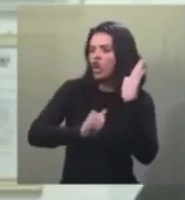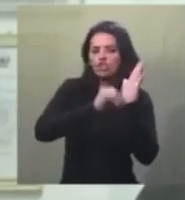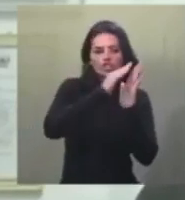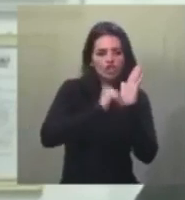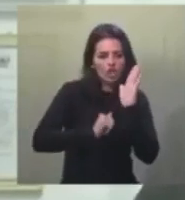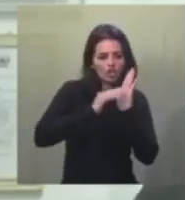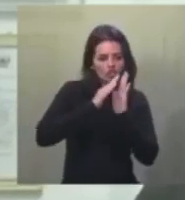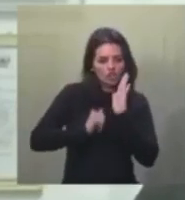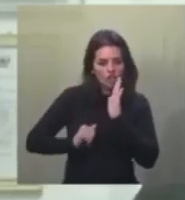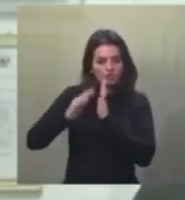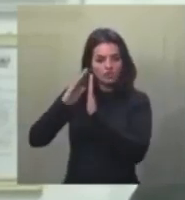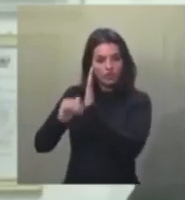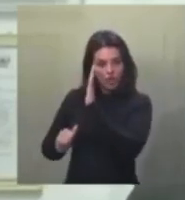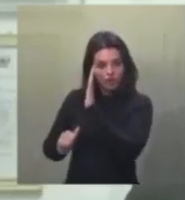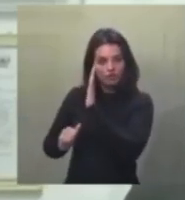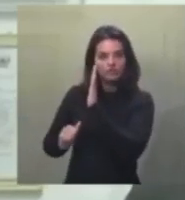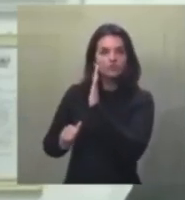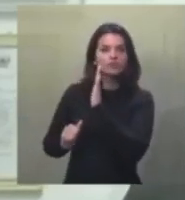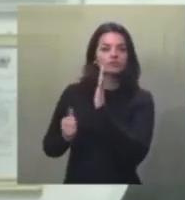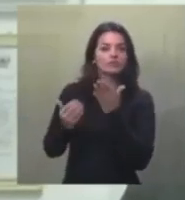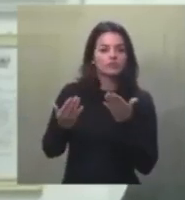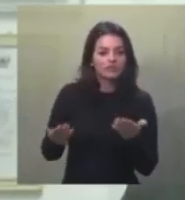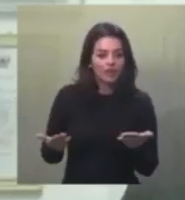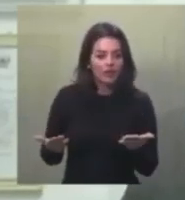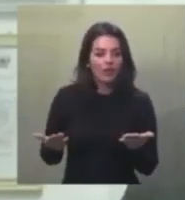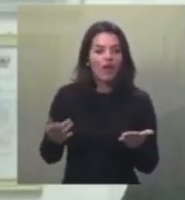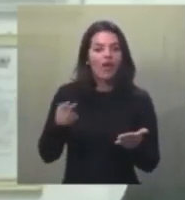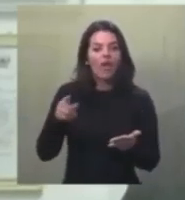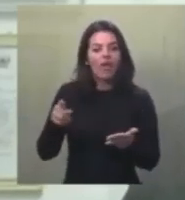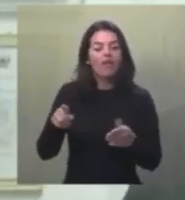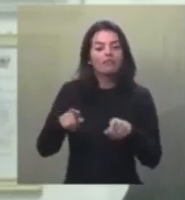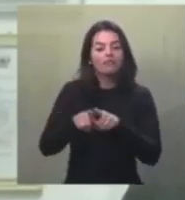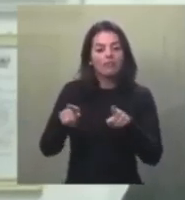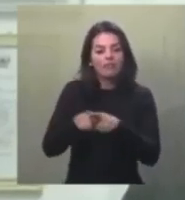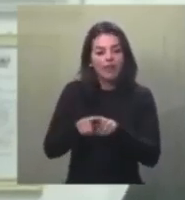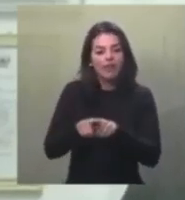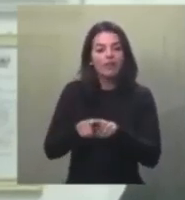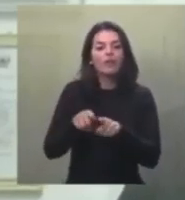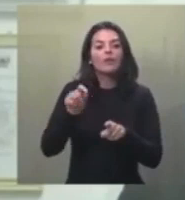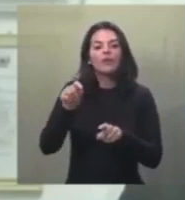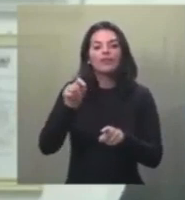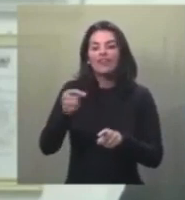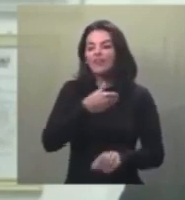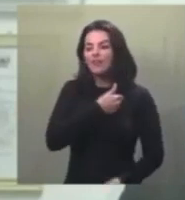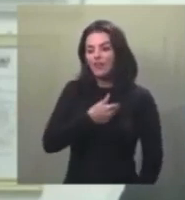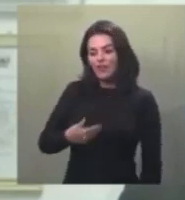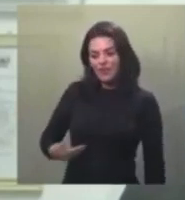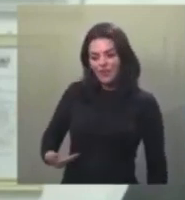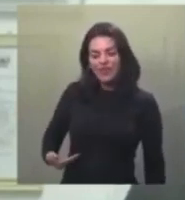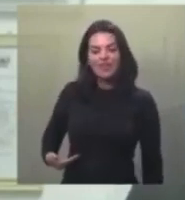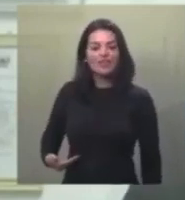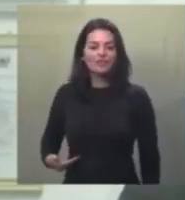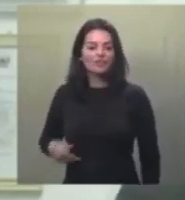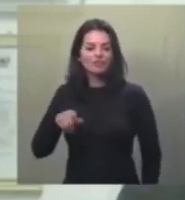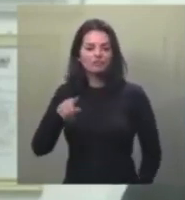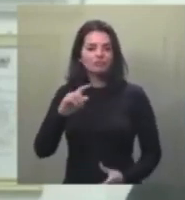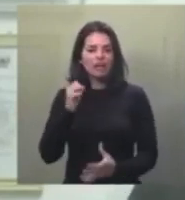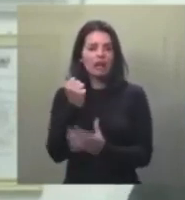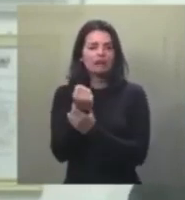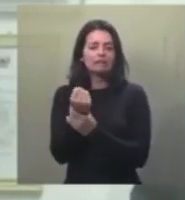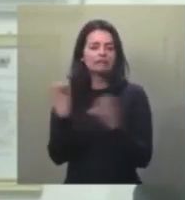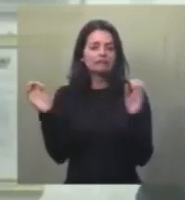certeza, nas áreas sociais. Agora, além disso, o governo também não garante